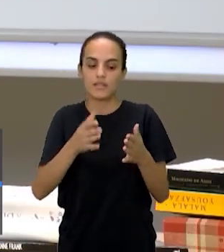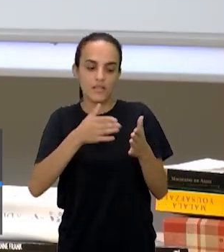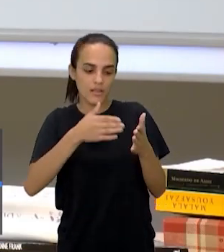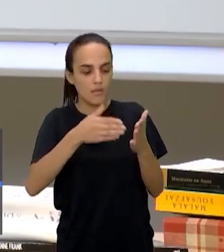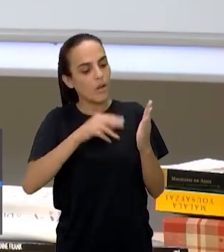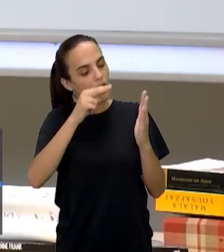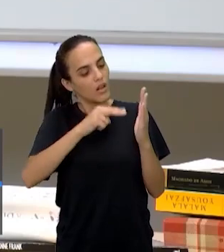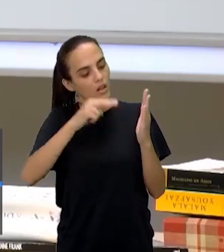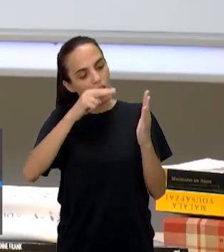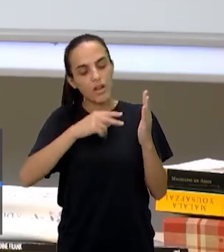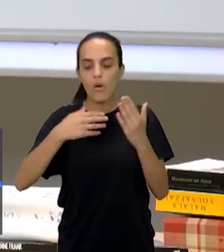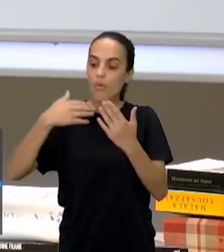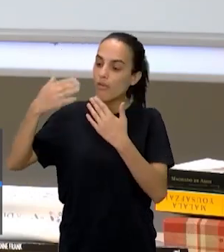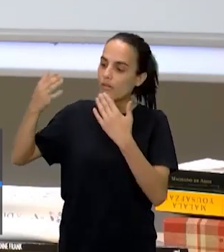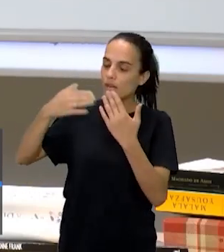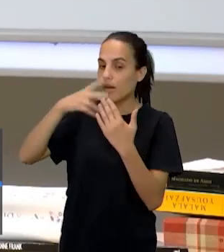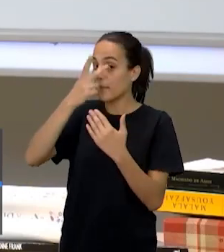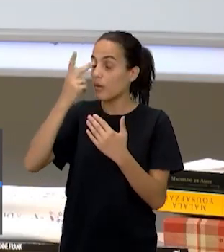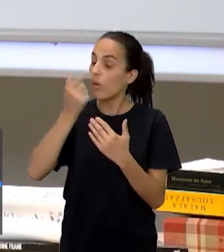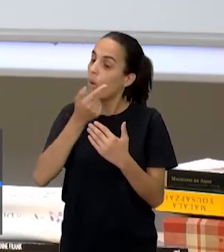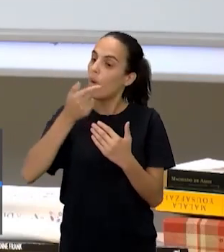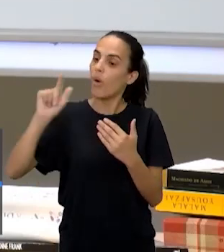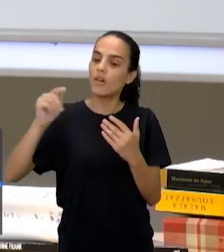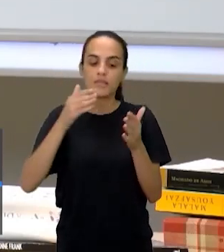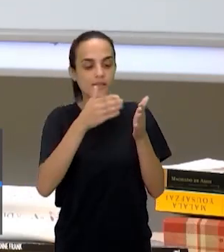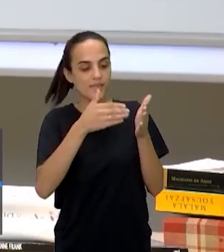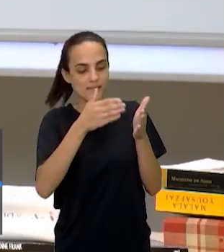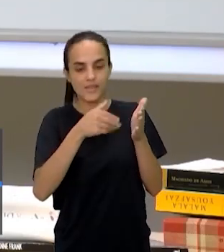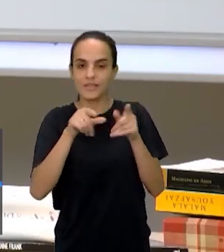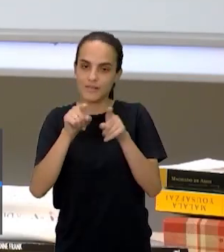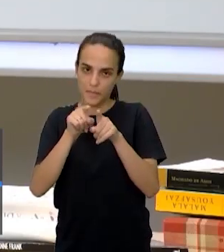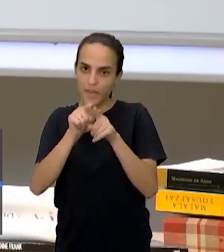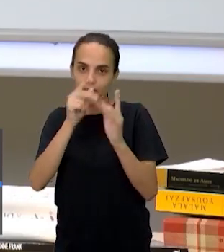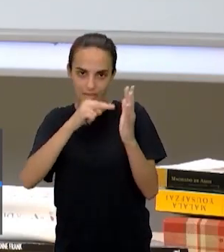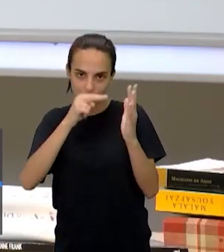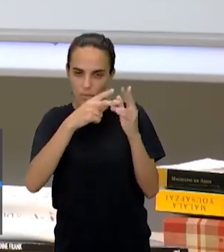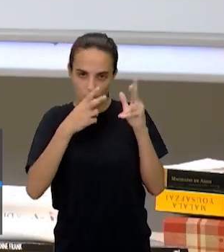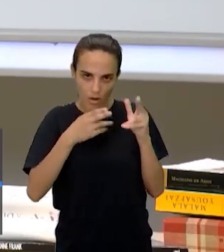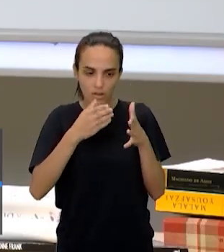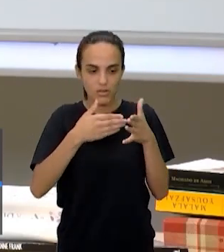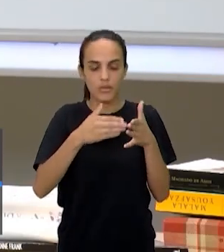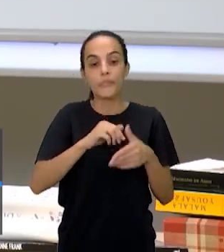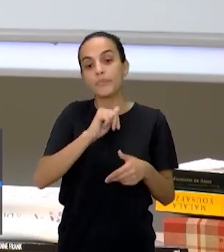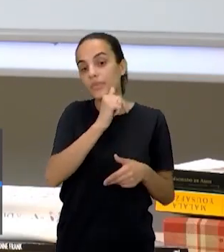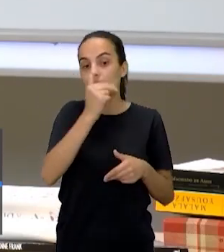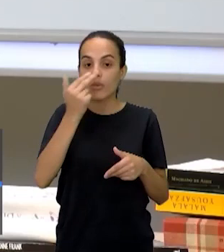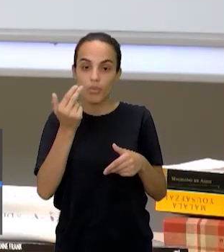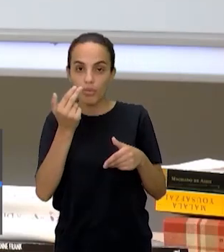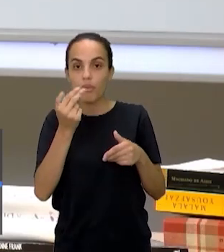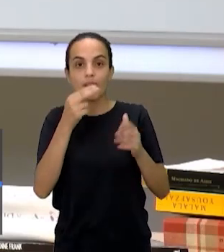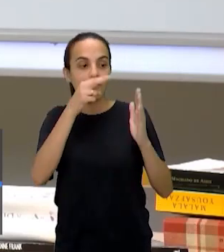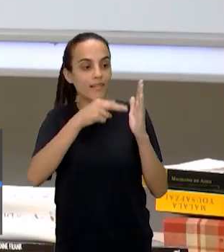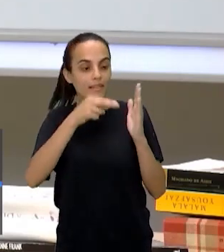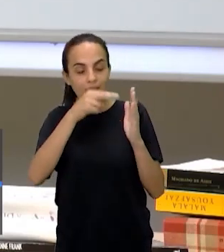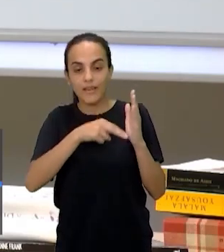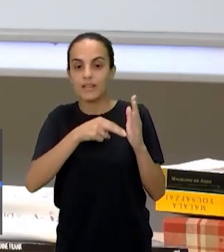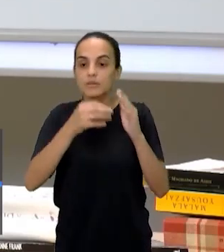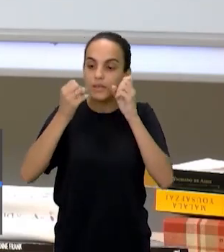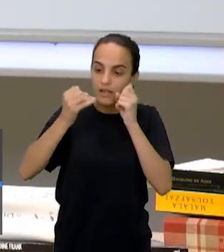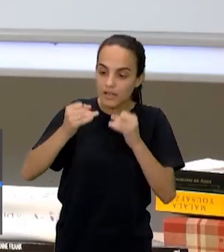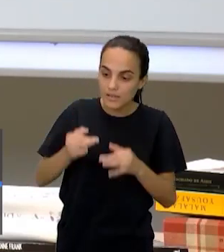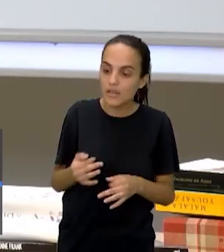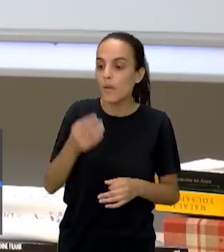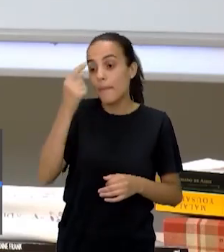livro, comentar com alguém sobre esse livro, alguém que também leu esse livro, ou ler uma resenha sobre esse livro, o que a outra